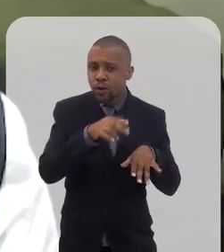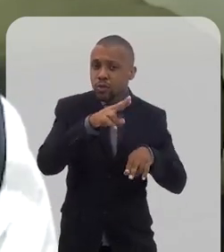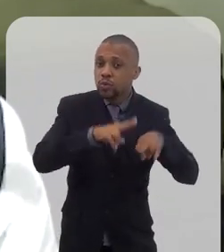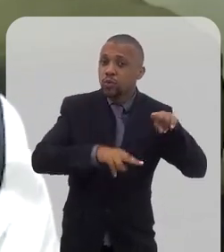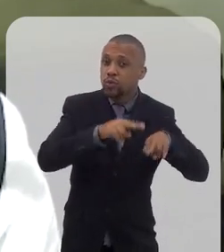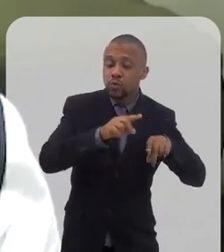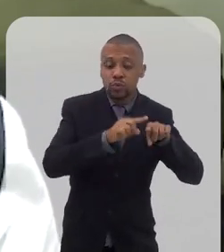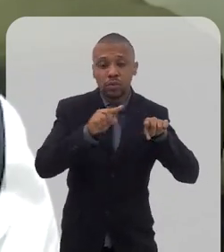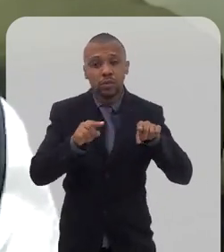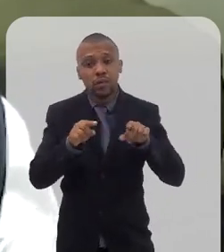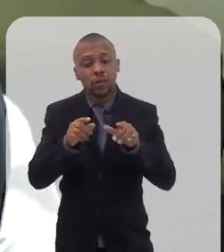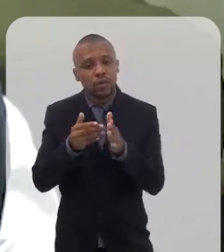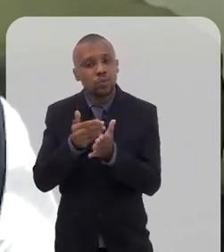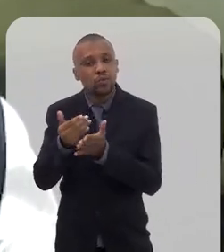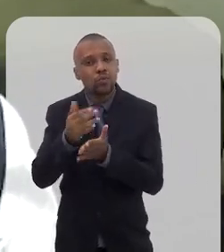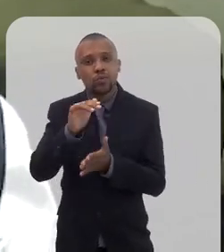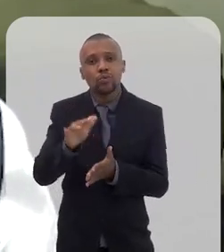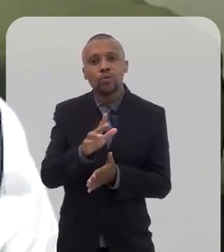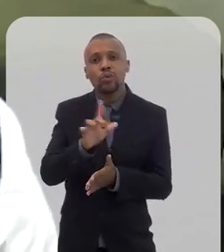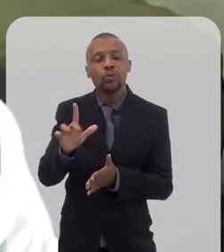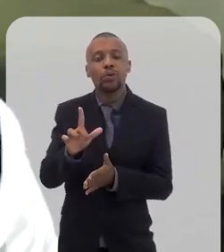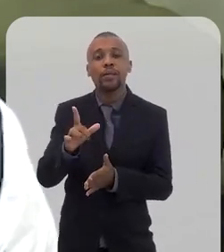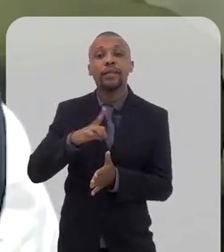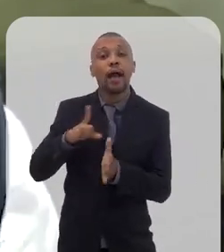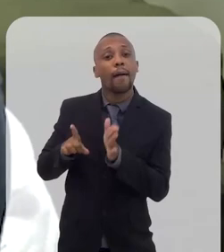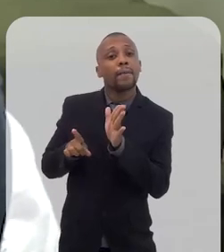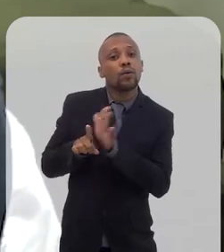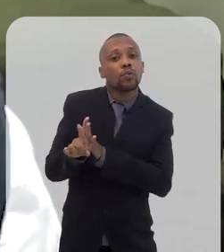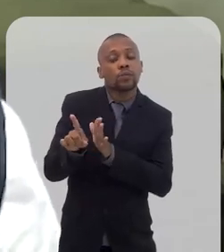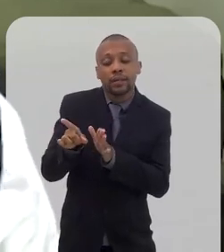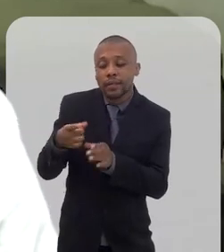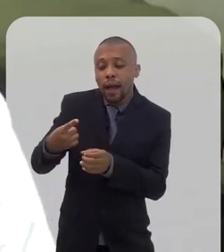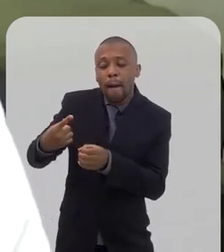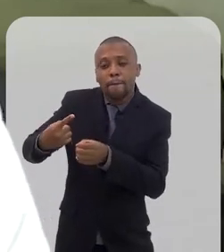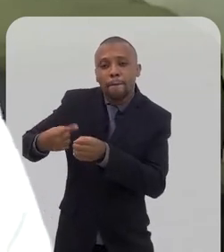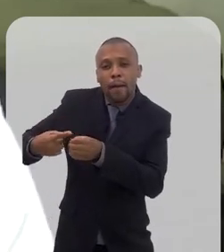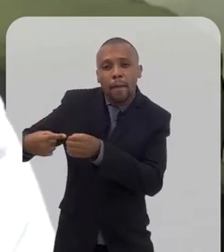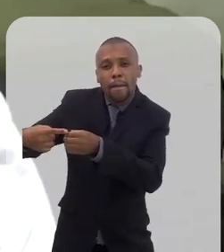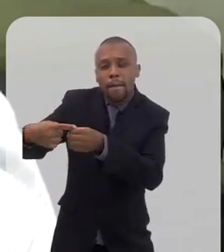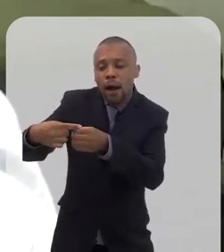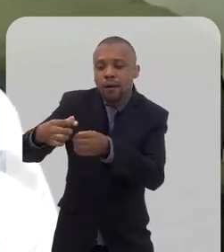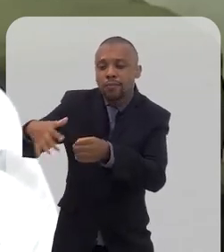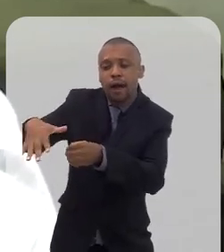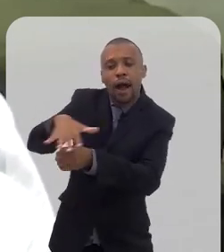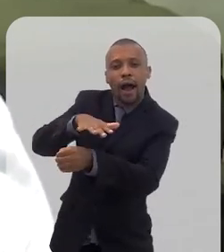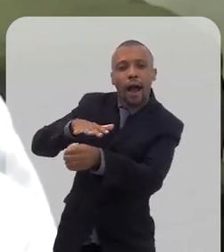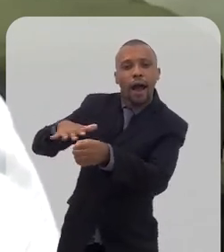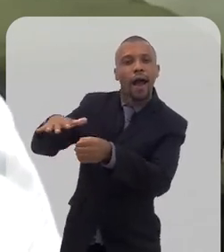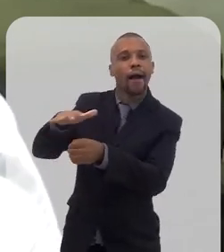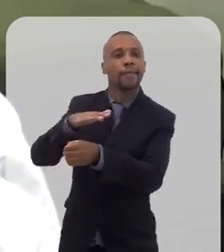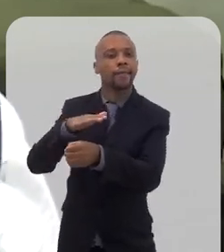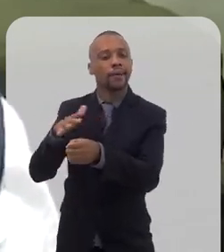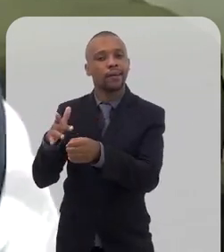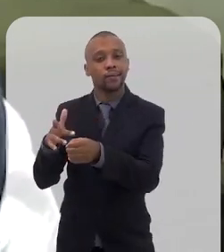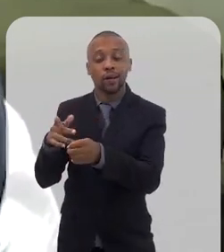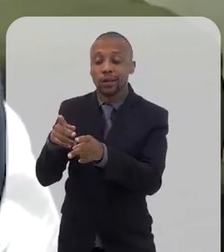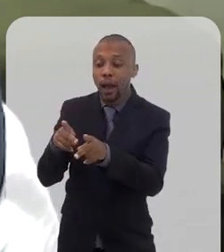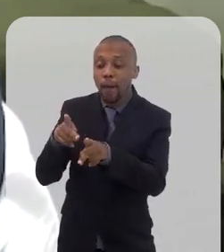final de junho e início de julho, tem a pesquisa do entorno urbanístico dos domicílios, que é uma pesquisa que não são feitas